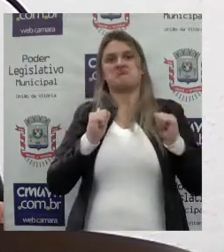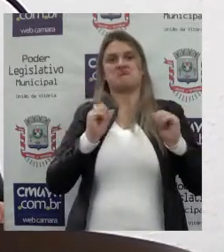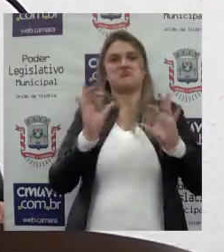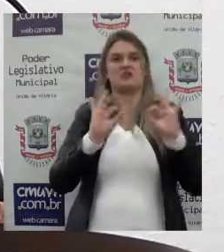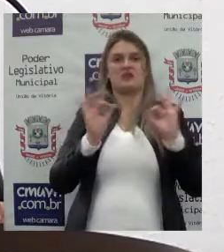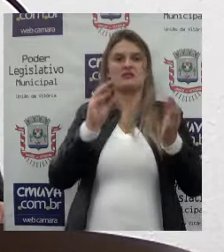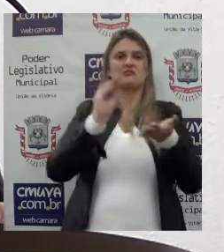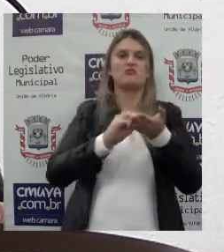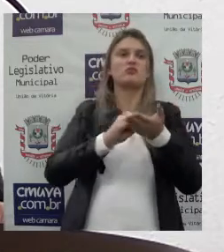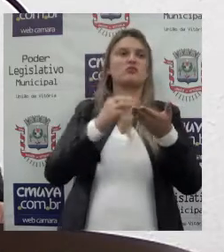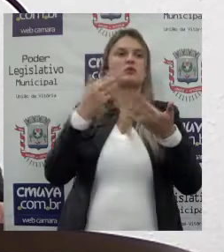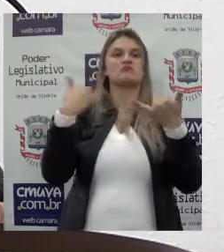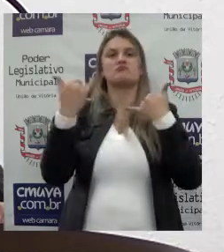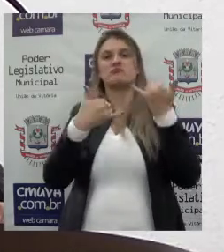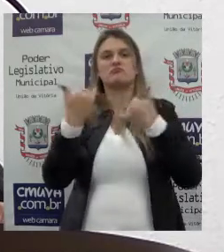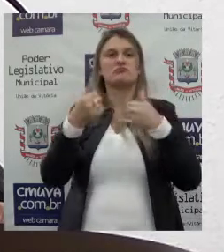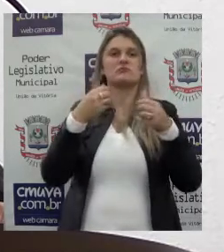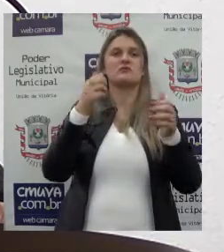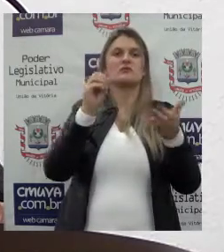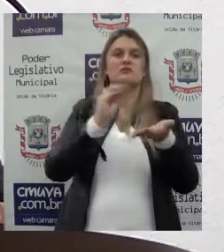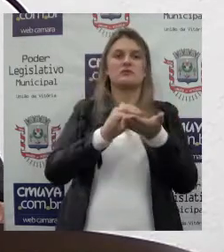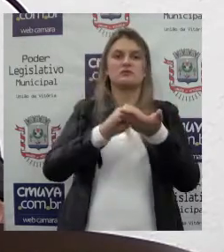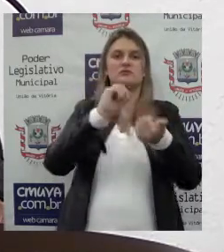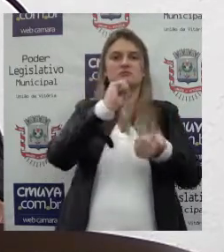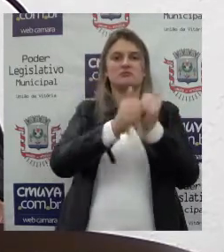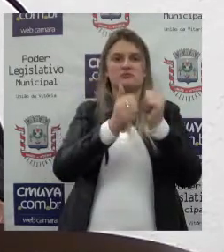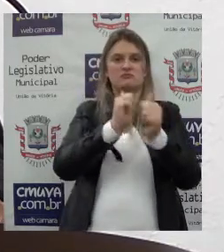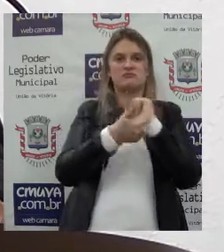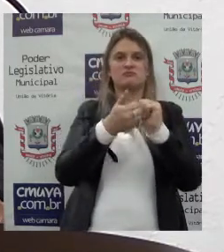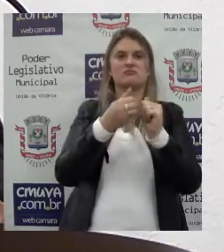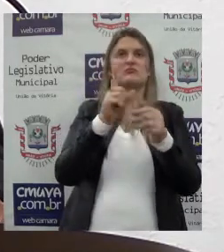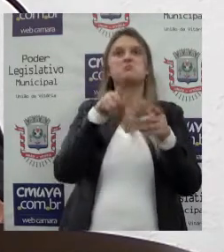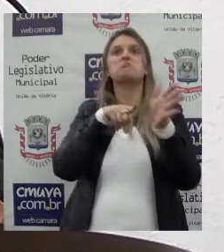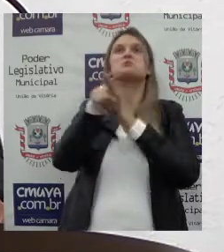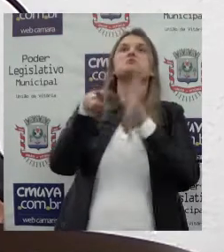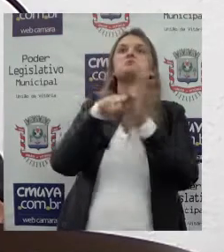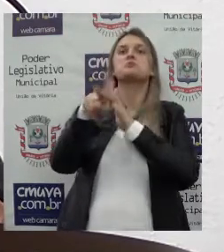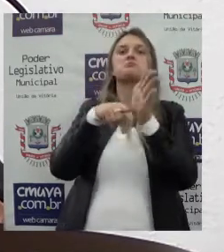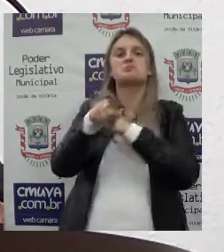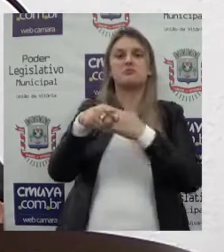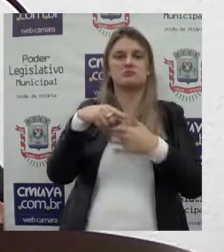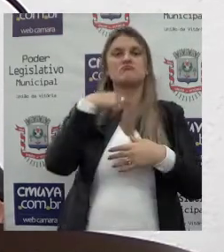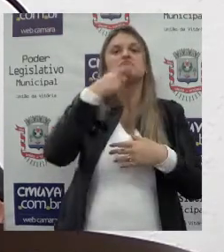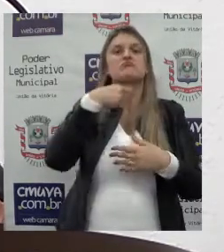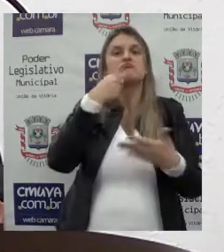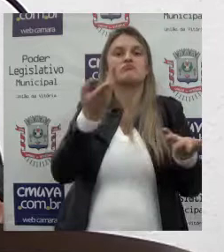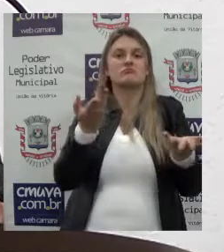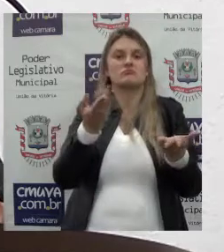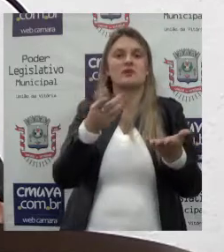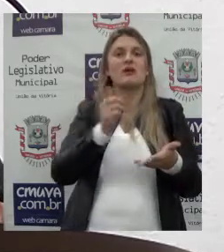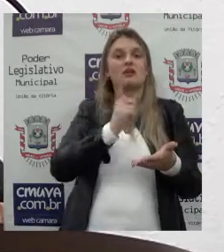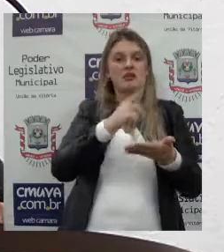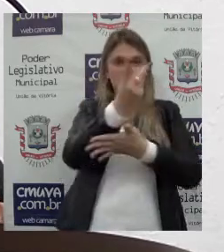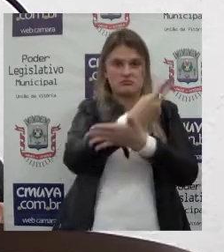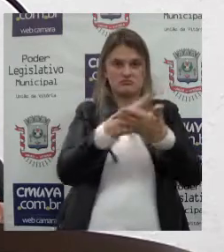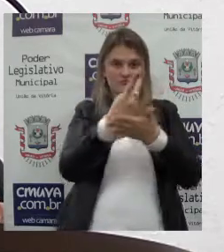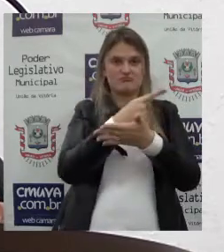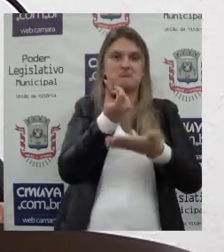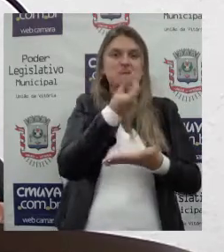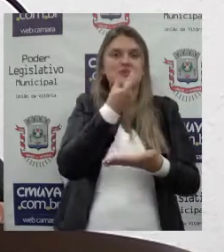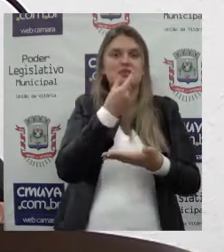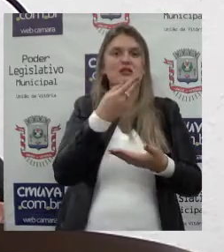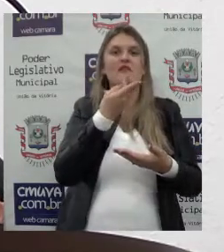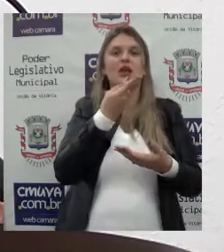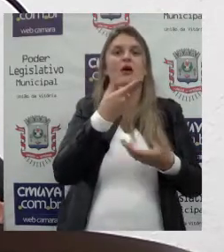a ociosidade, a falta de lazer, a falta de esportes. Então, é um questionamento atrás do outro. Existe até